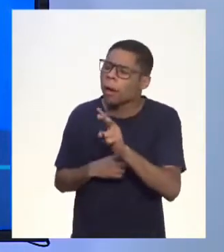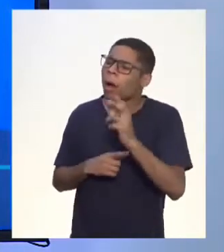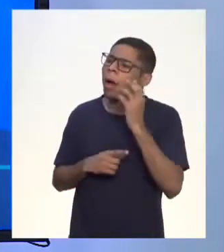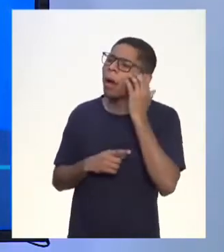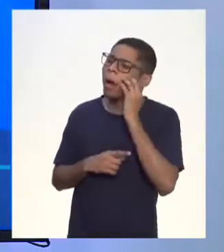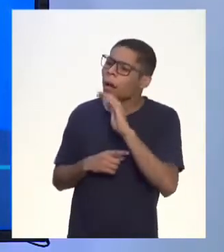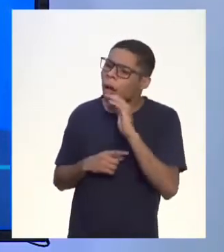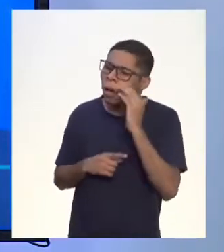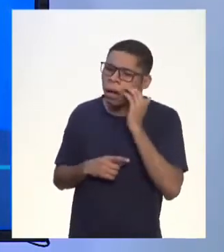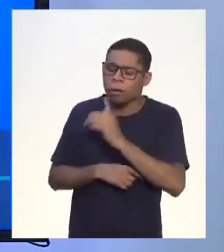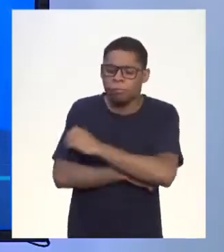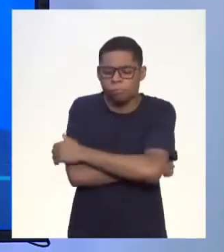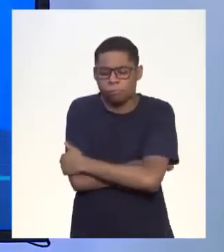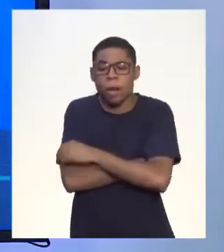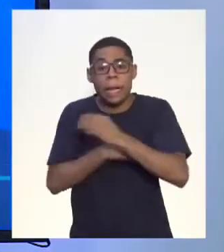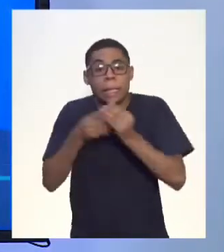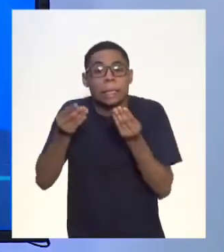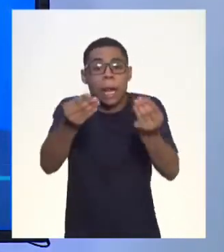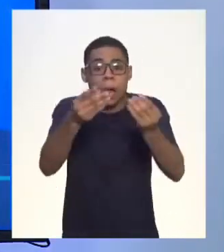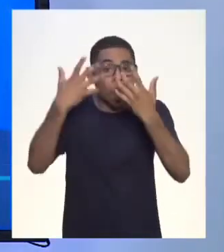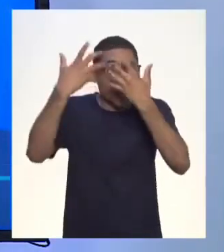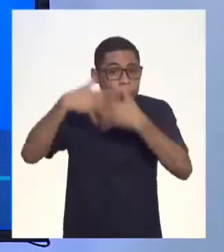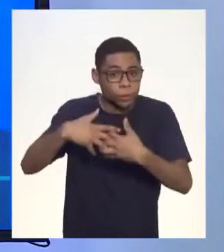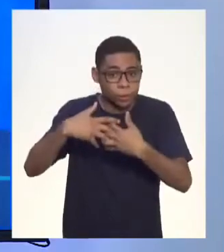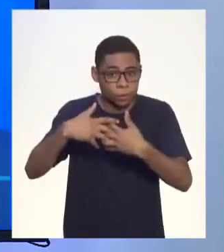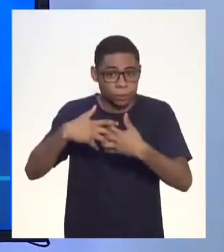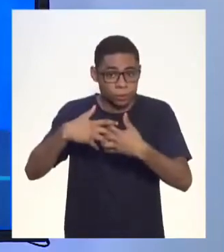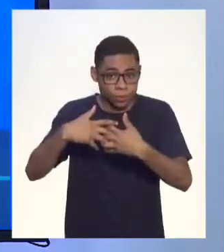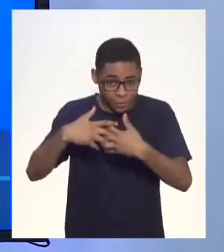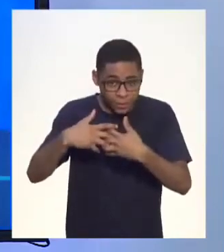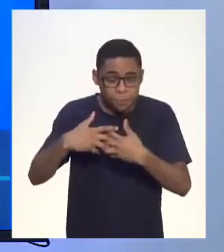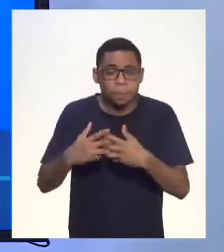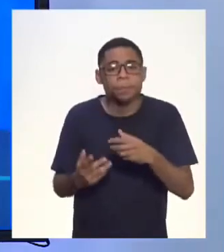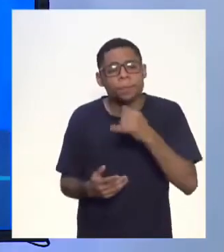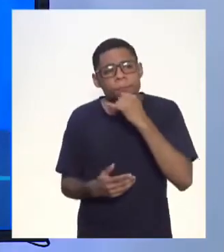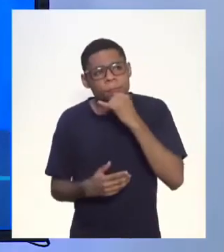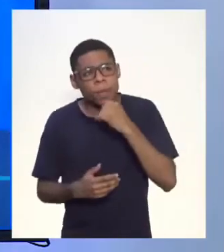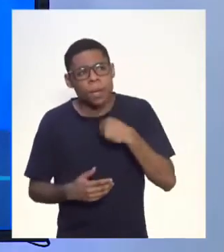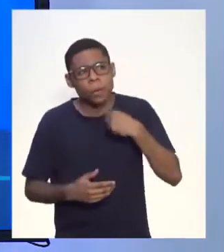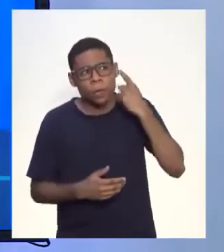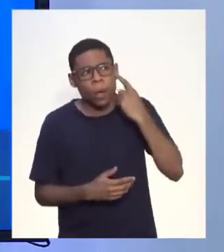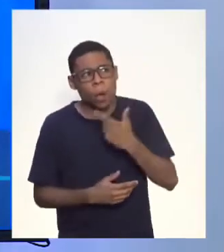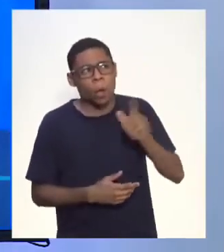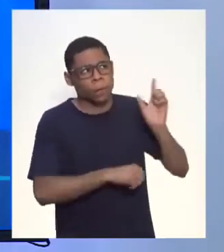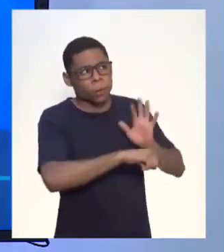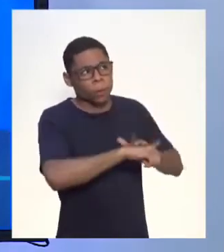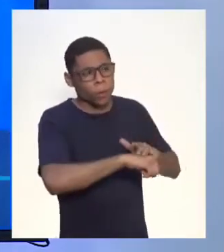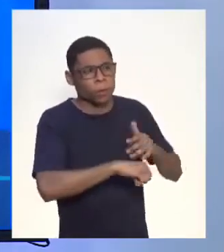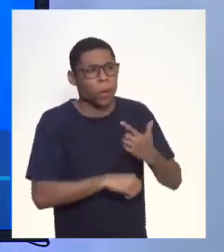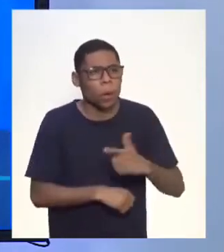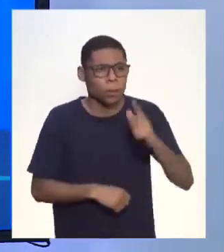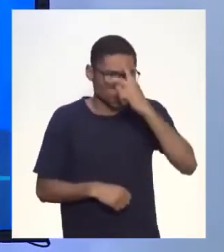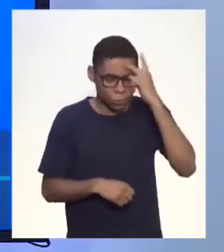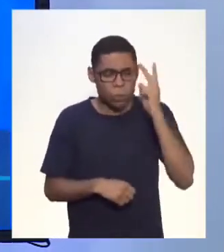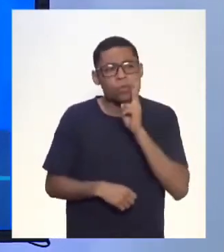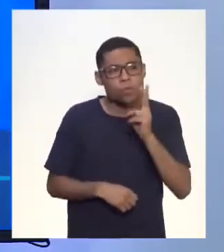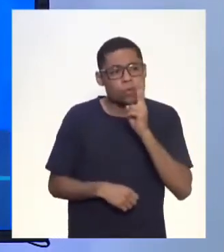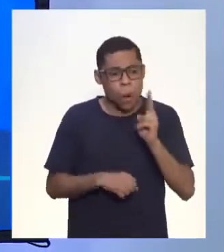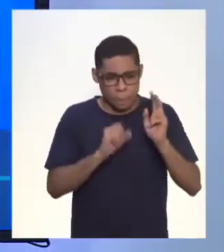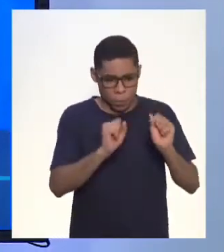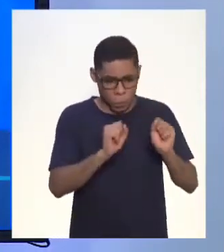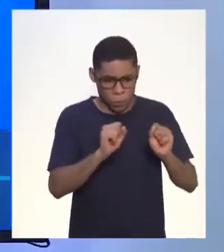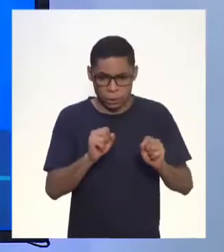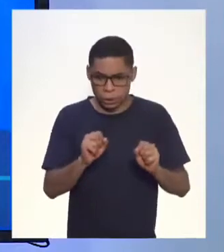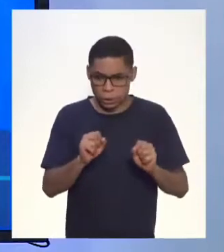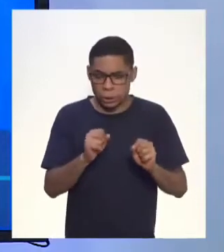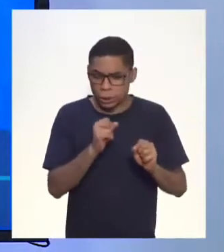sim, será que realmente nós sabemos de outras situações ou de outras doenças que a pessoa é fumante,